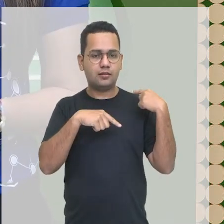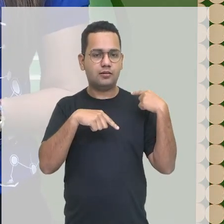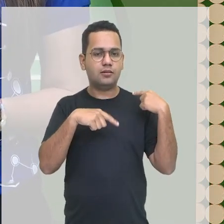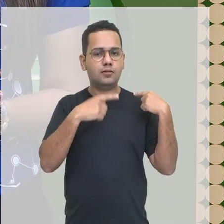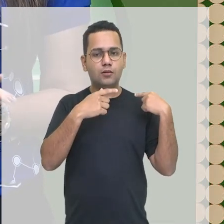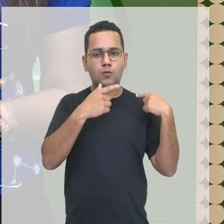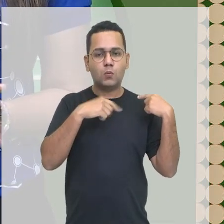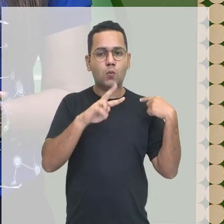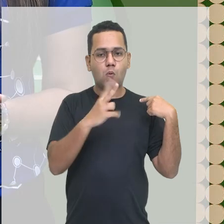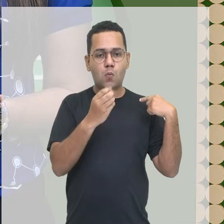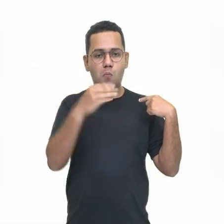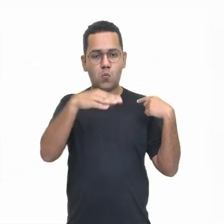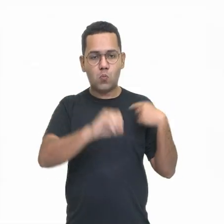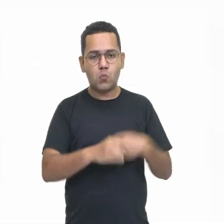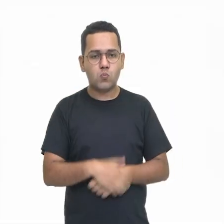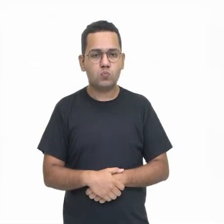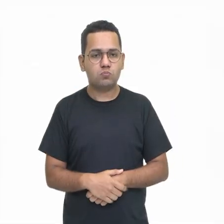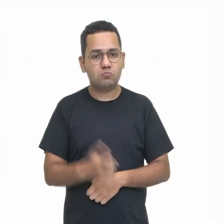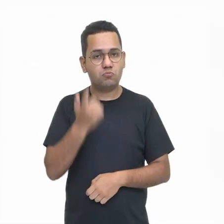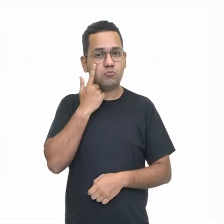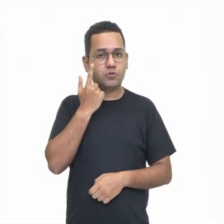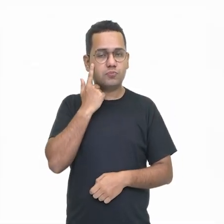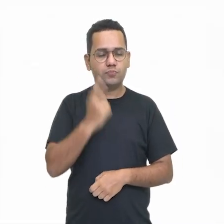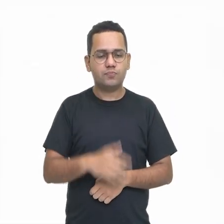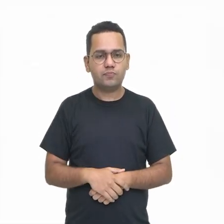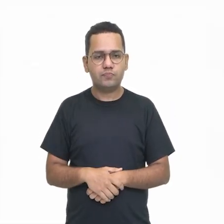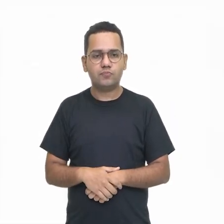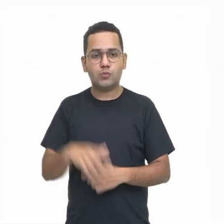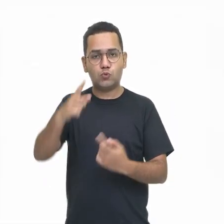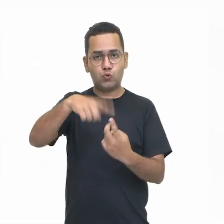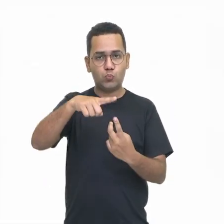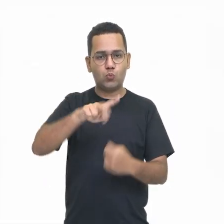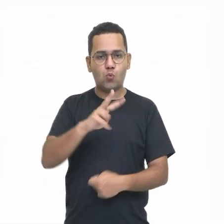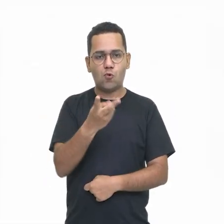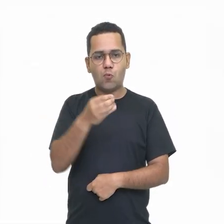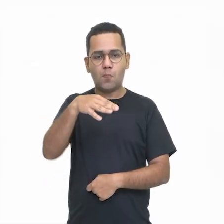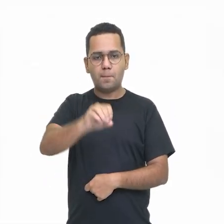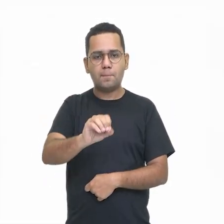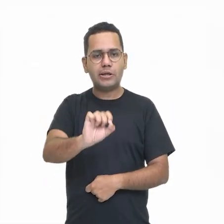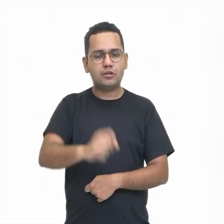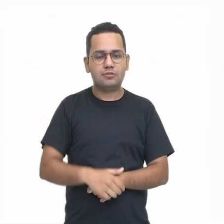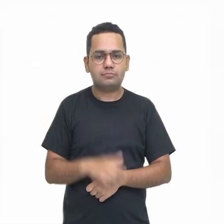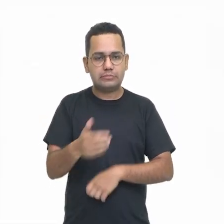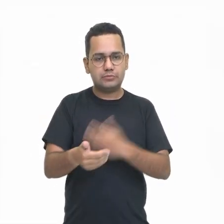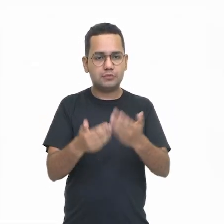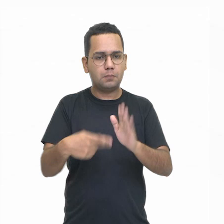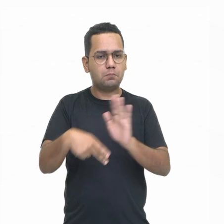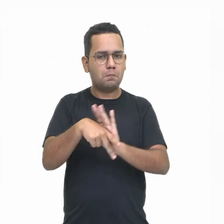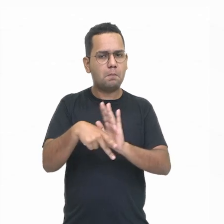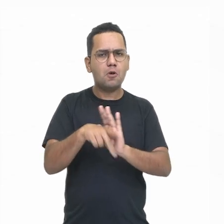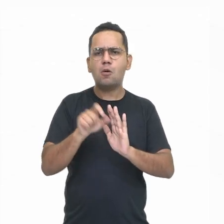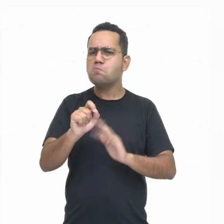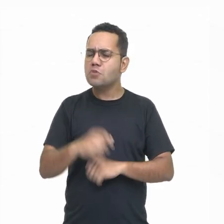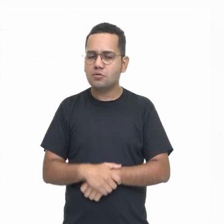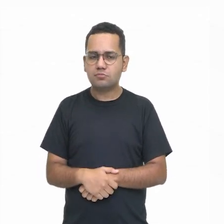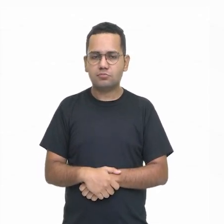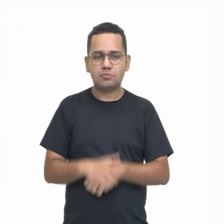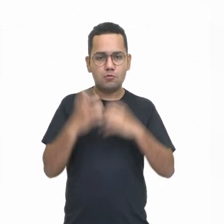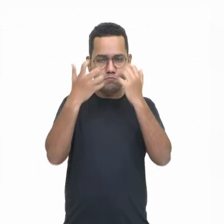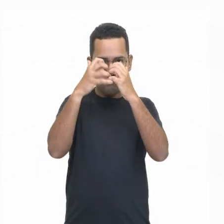nós entramos no gênero Homo, né? Que o gênero Homo destaca-se pelo desenvolvimento do sistema nervoso